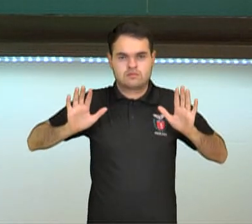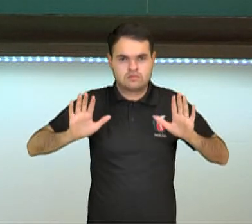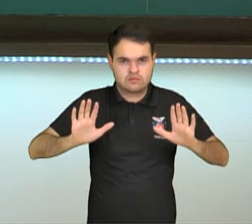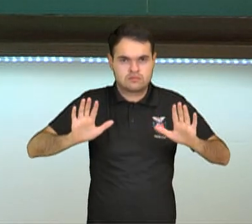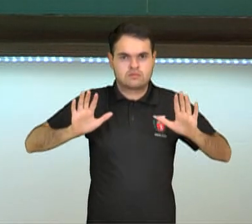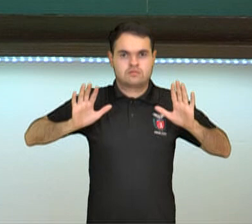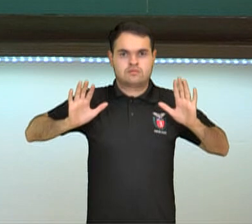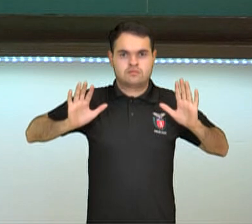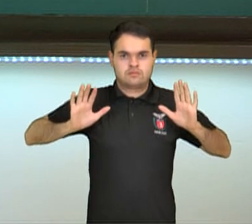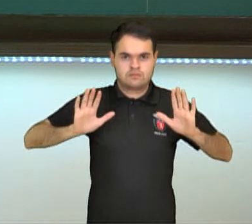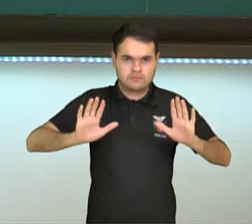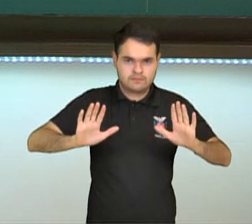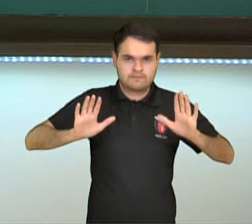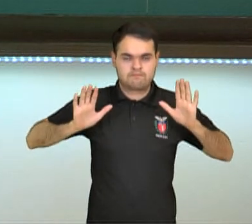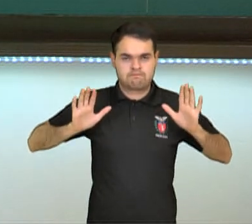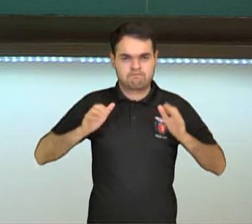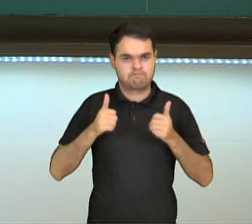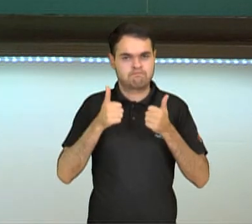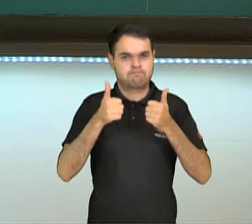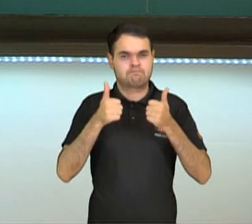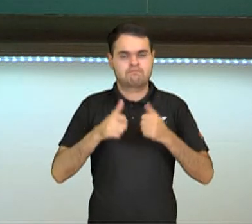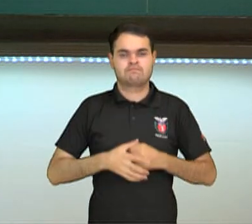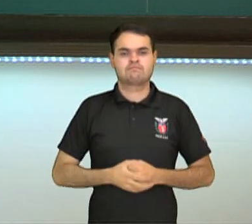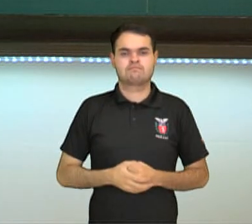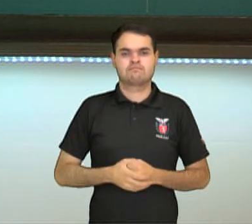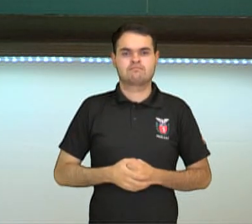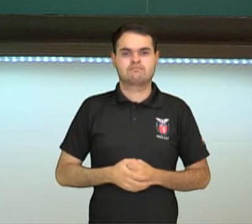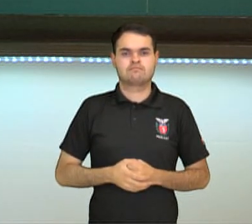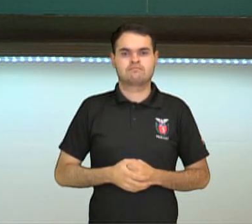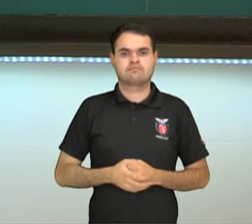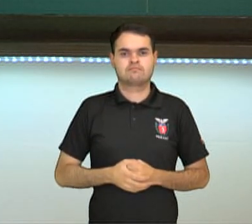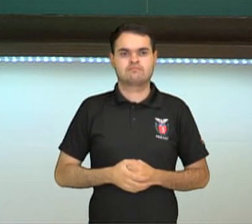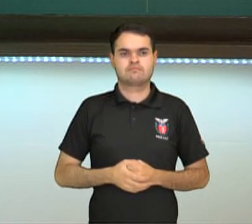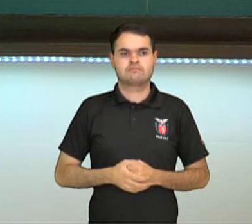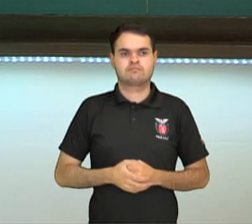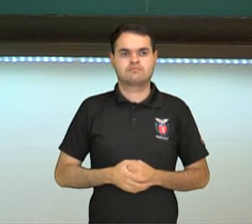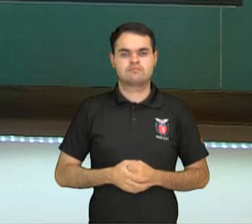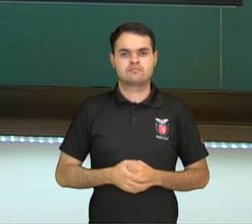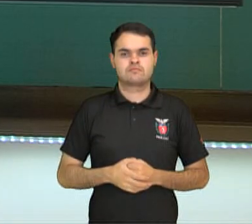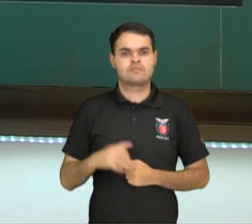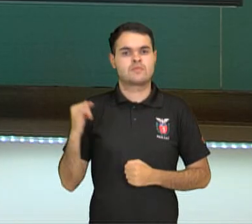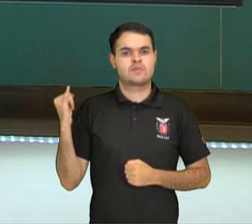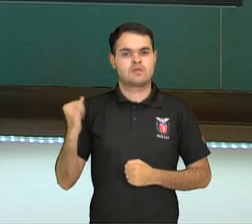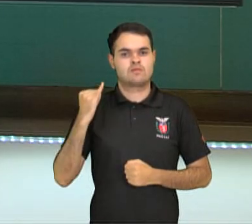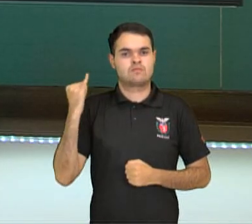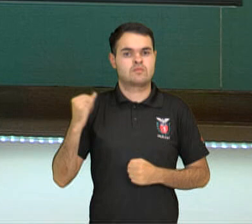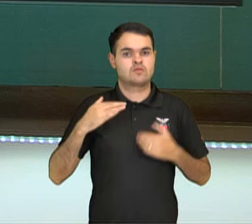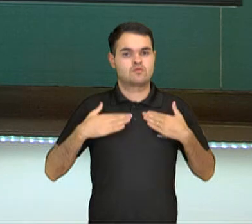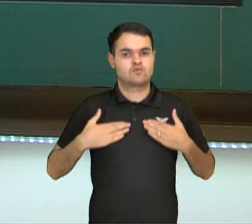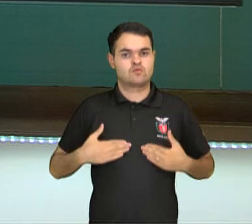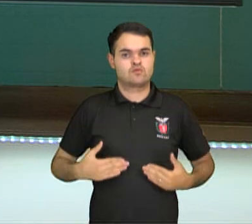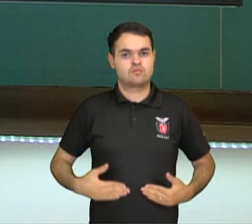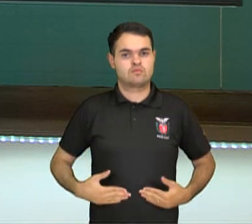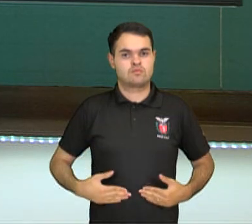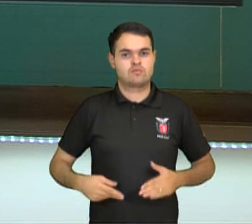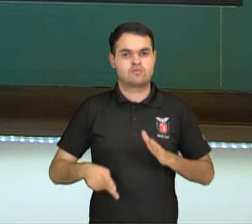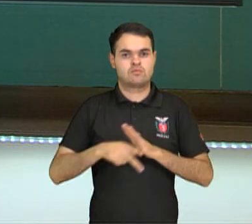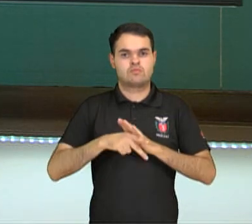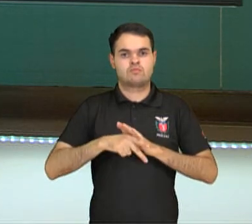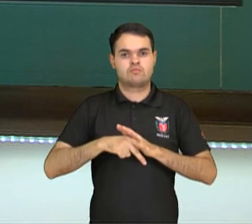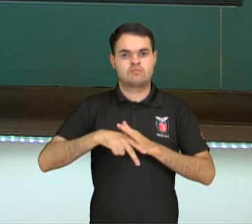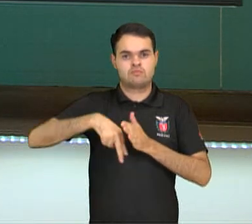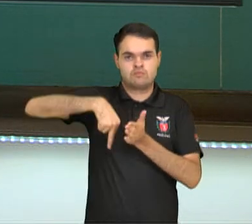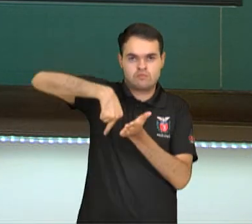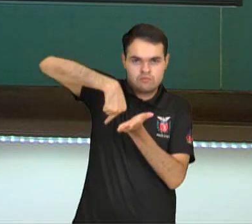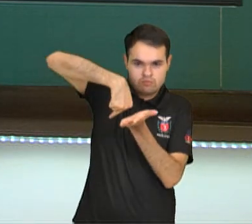joelhos apoiados no chão, ok? É importante que seu corpo forme uma linha reta dos calcanhares